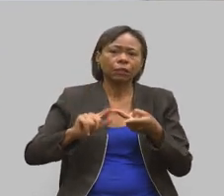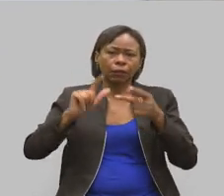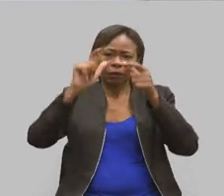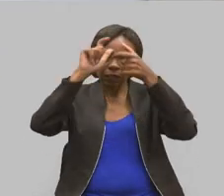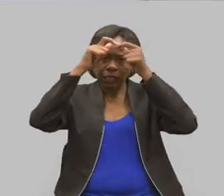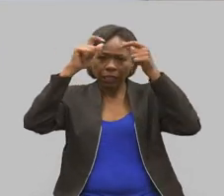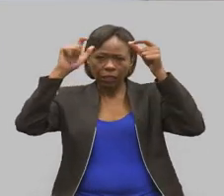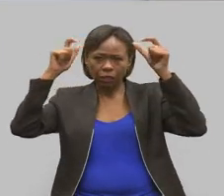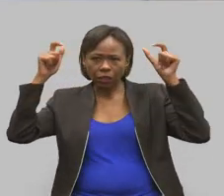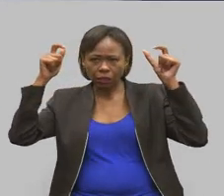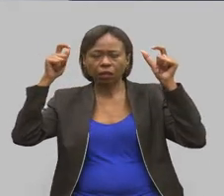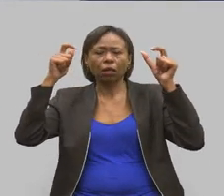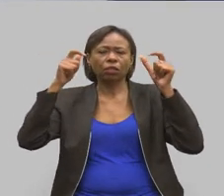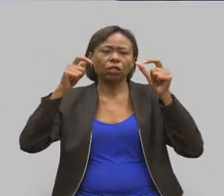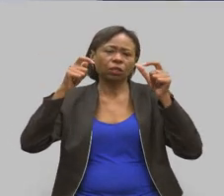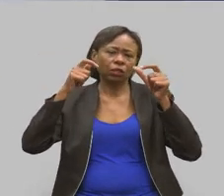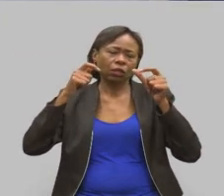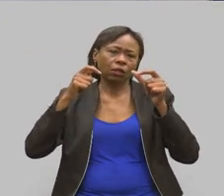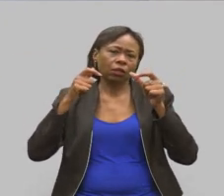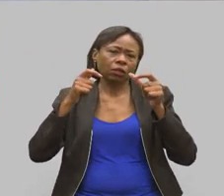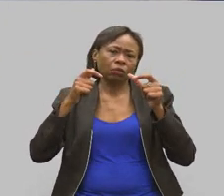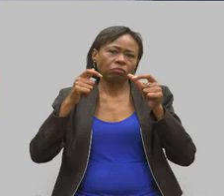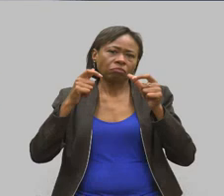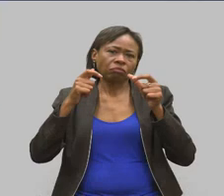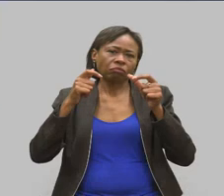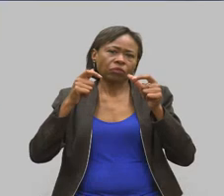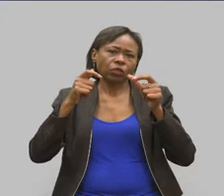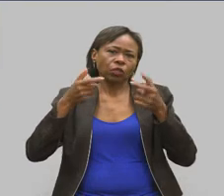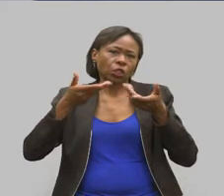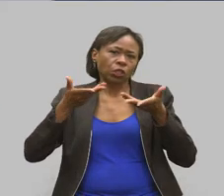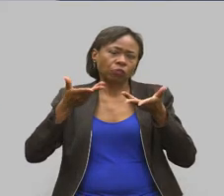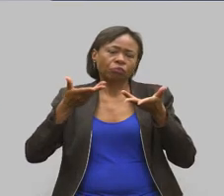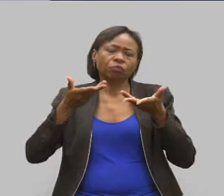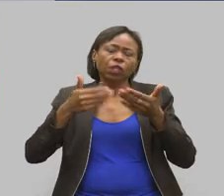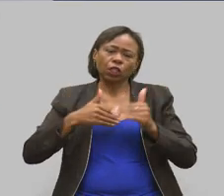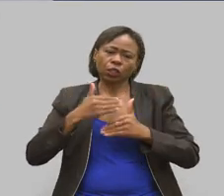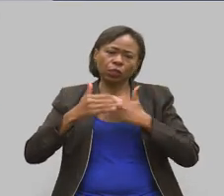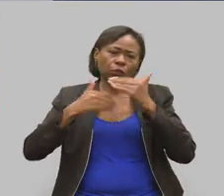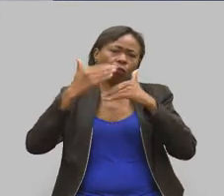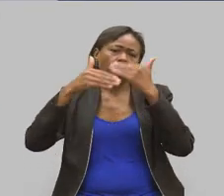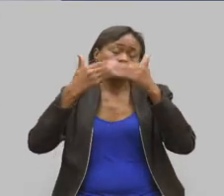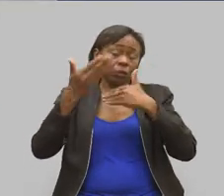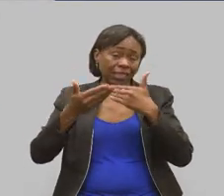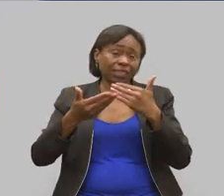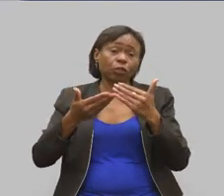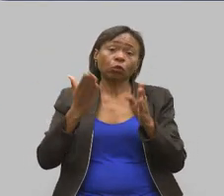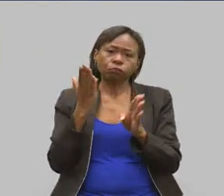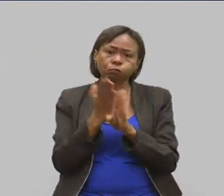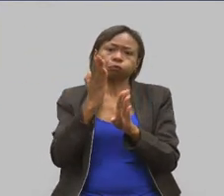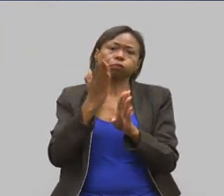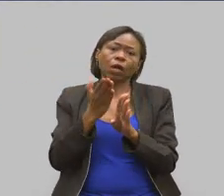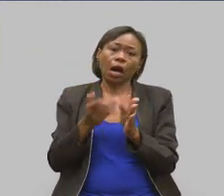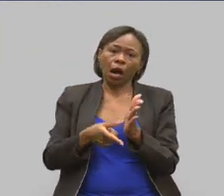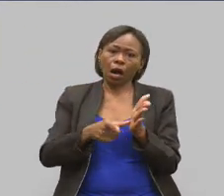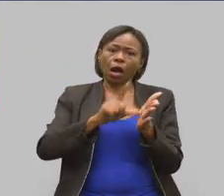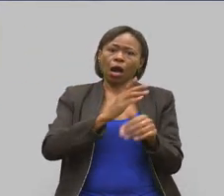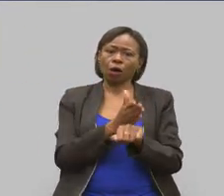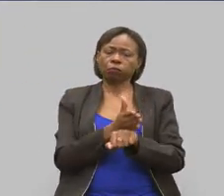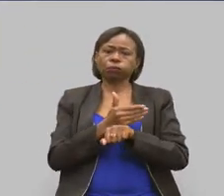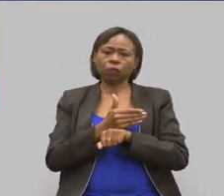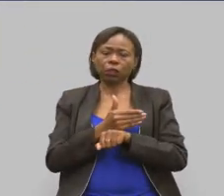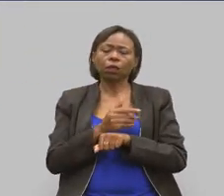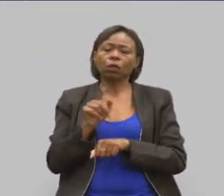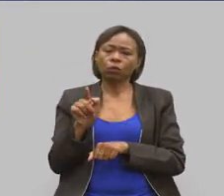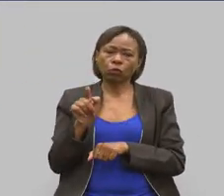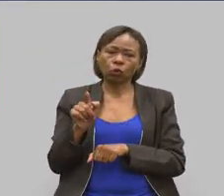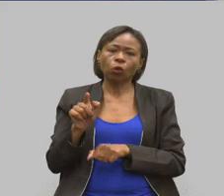né A gente nem se fala precoce mas sim em tempo de oferecer oportunidade de desenvolvimento no momento adequado nós temos colegas fisioterapeutas